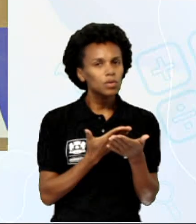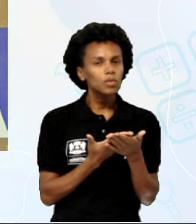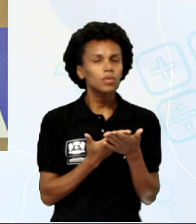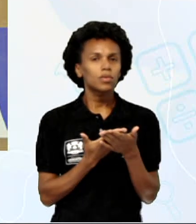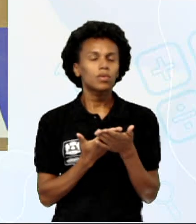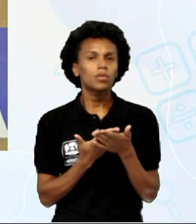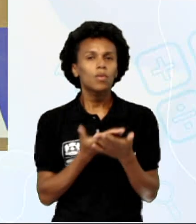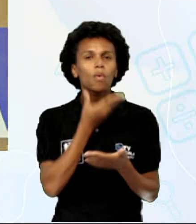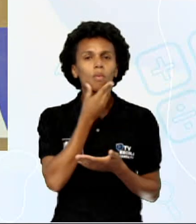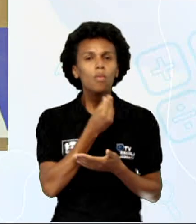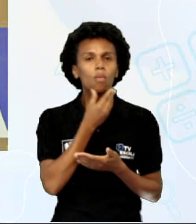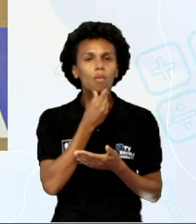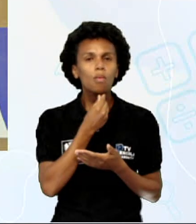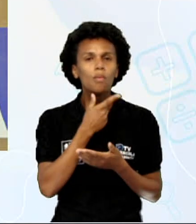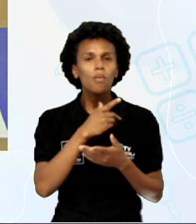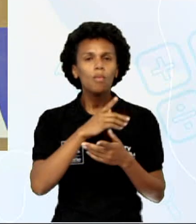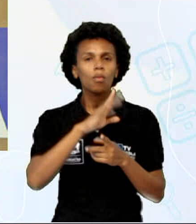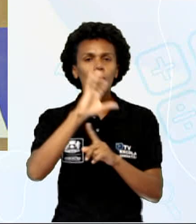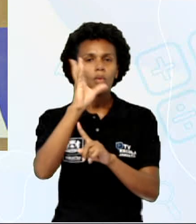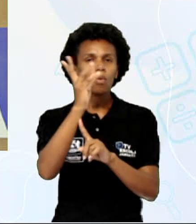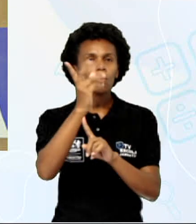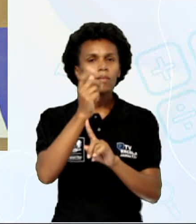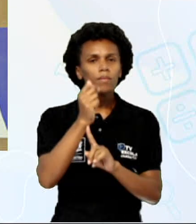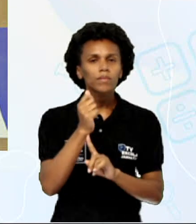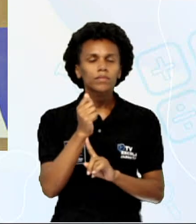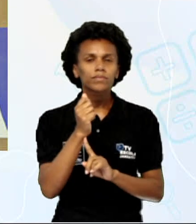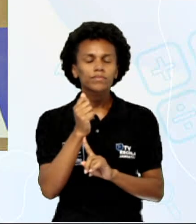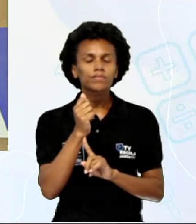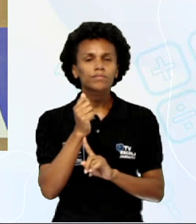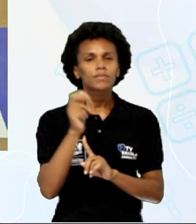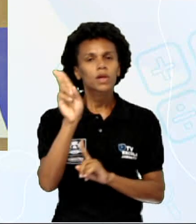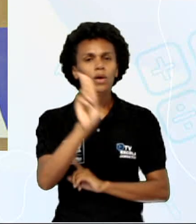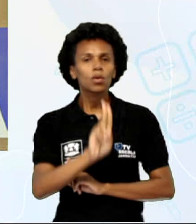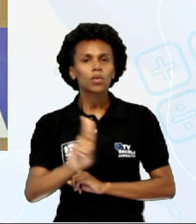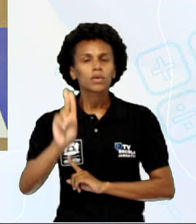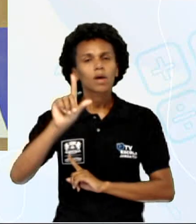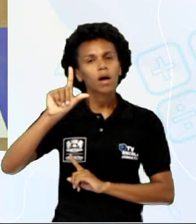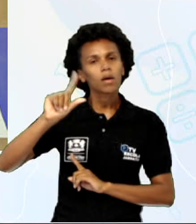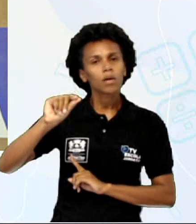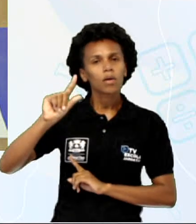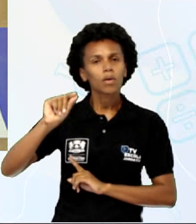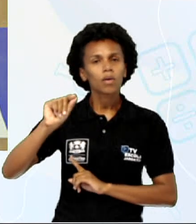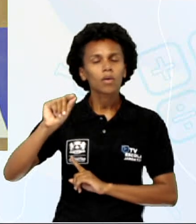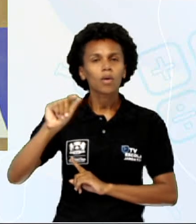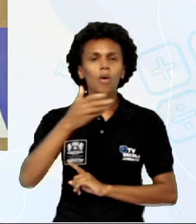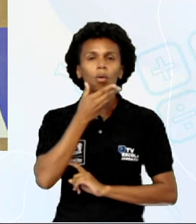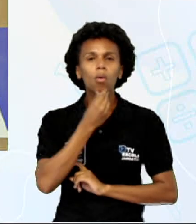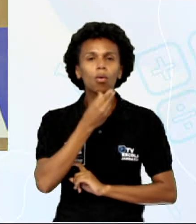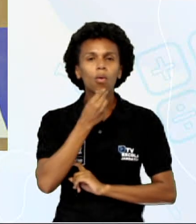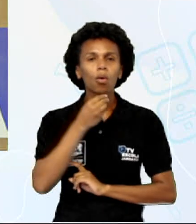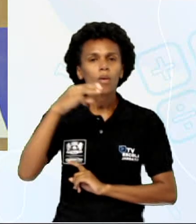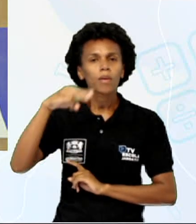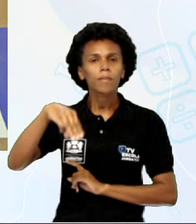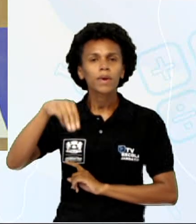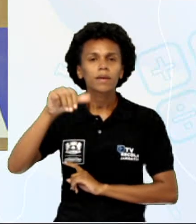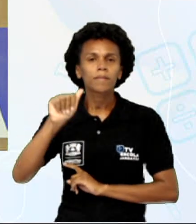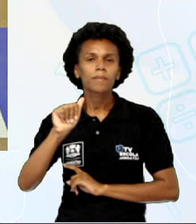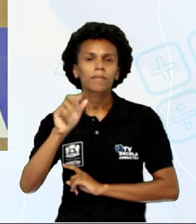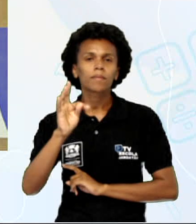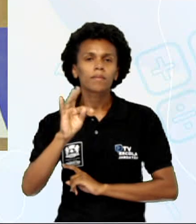especificamente a colagem, né, depois que ele ficou doente, que foi o Matisse. E a gente trouxe aqui uma obra dele, chamada A